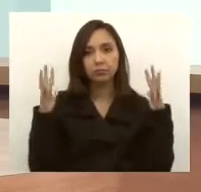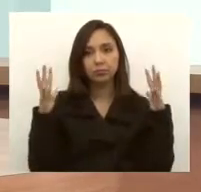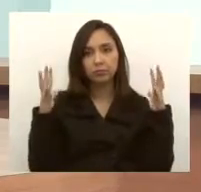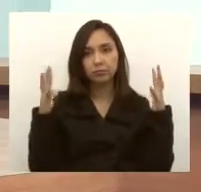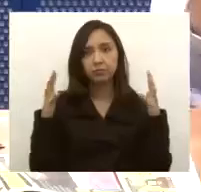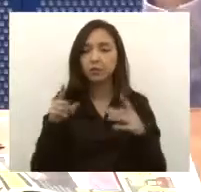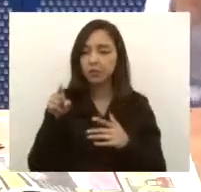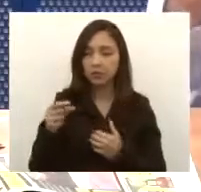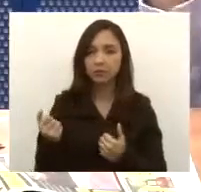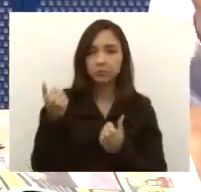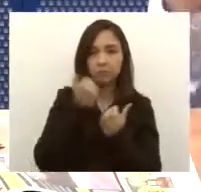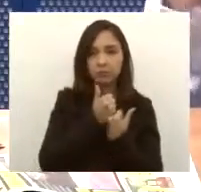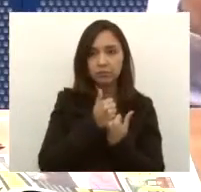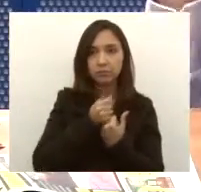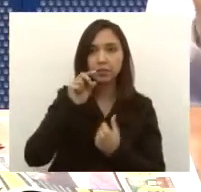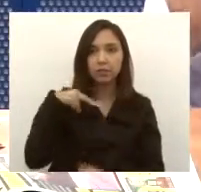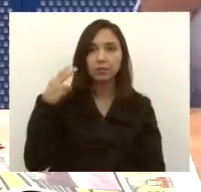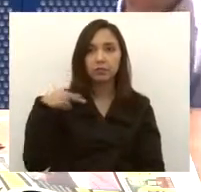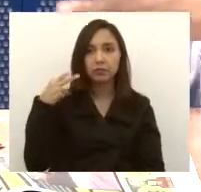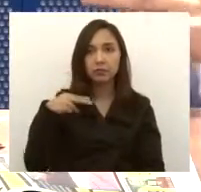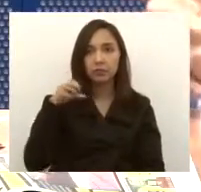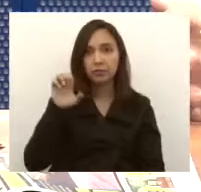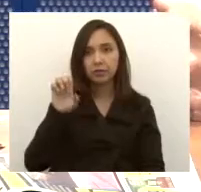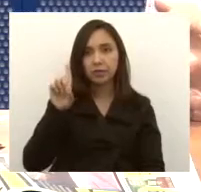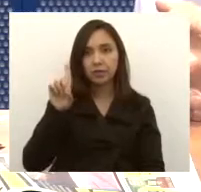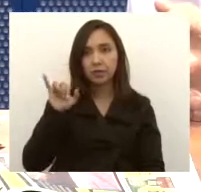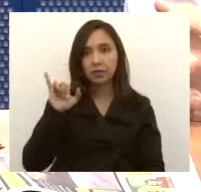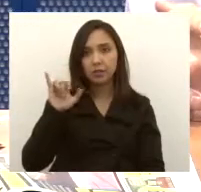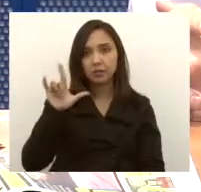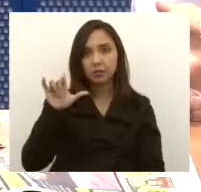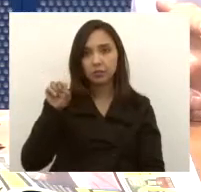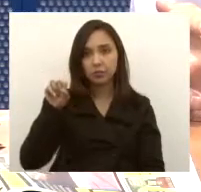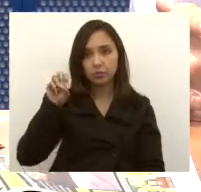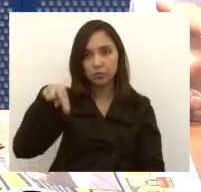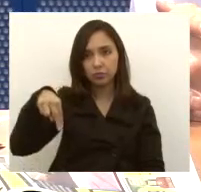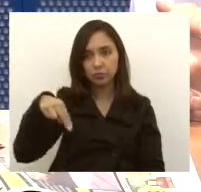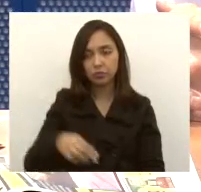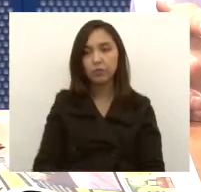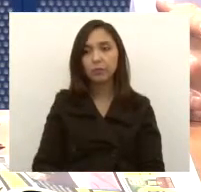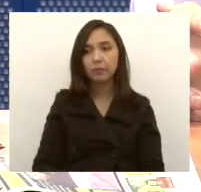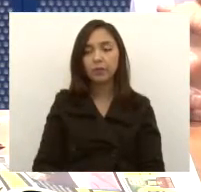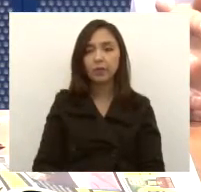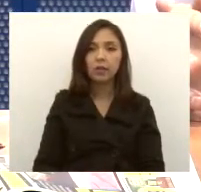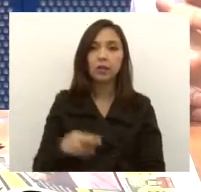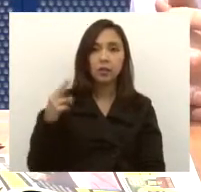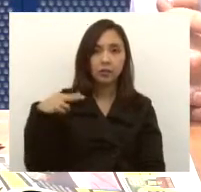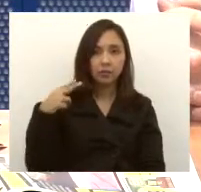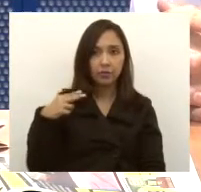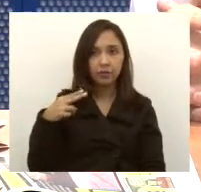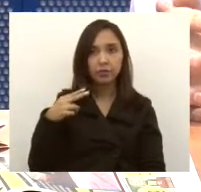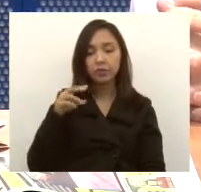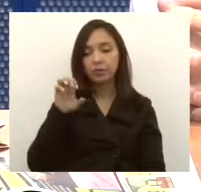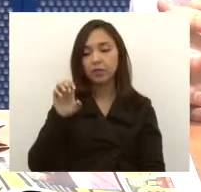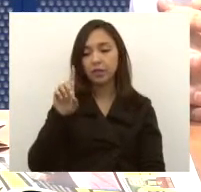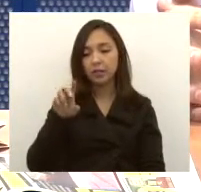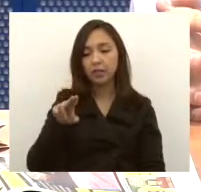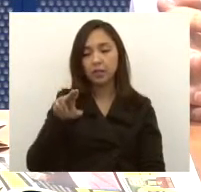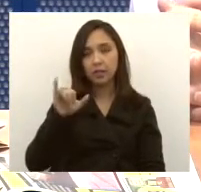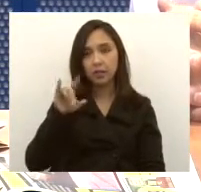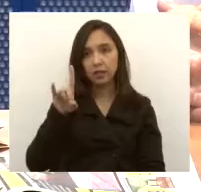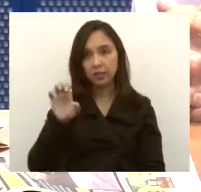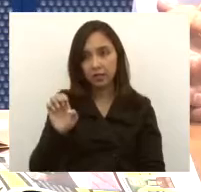Declaro empossado no cargo de vereador o senhor Edilson Ceará. Designo a vereadora professora Eneide